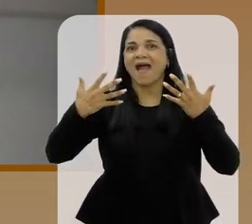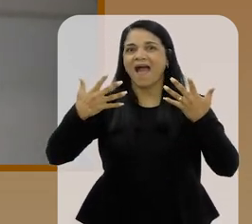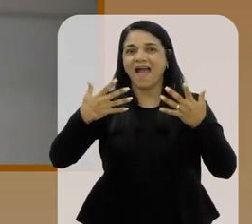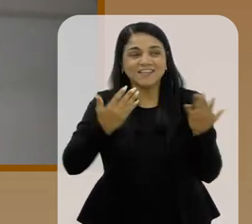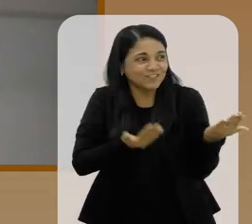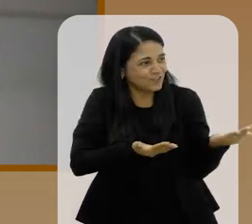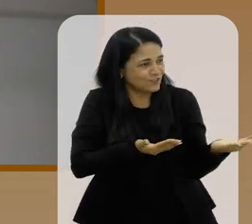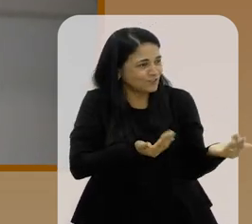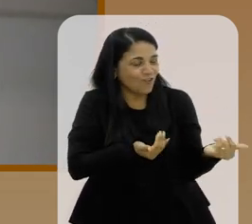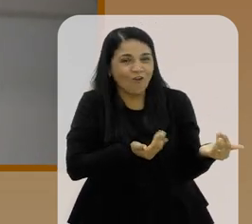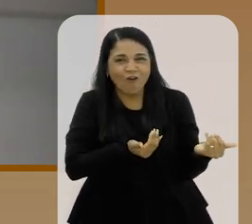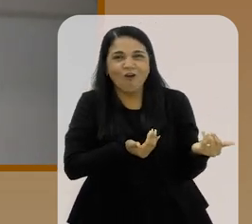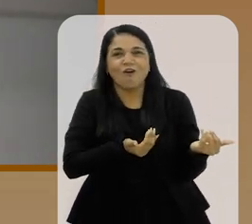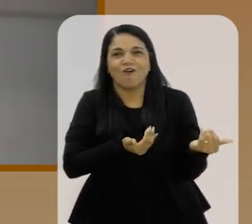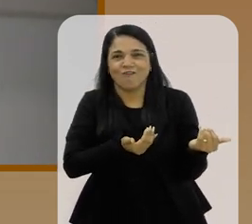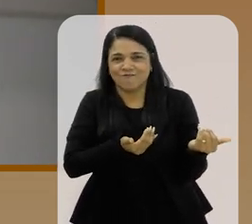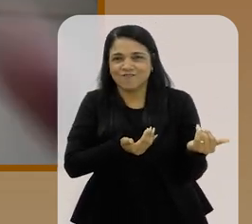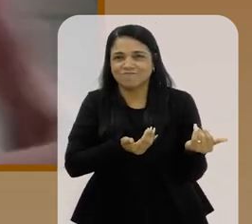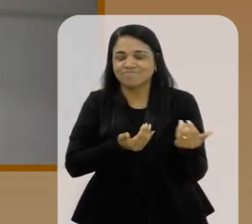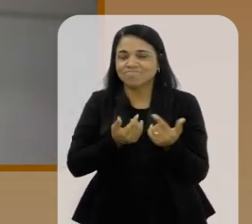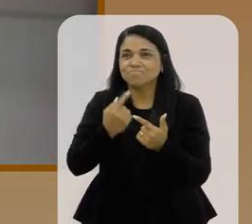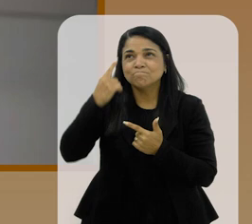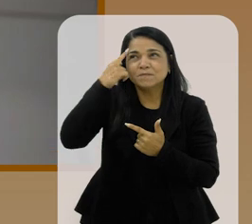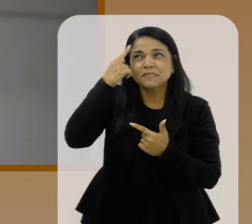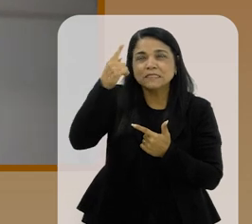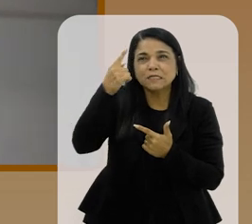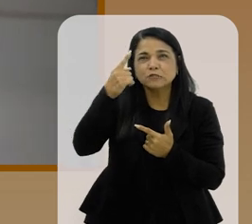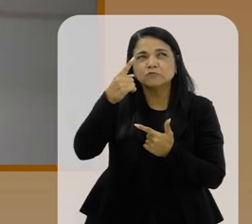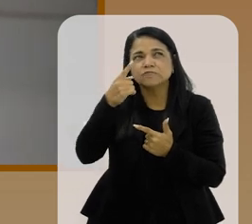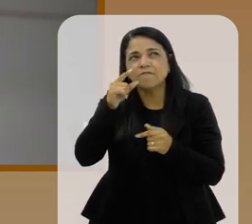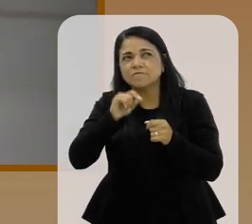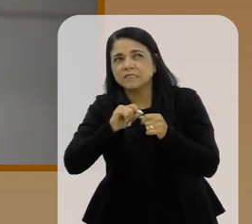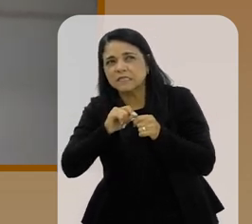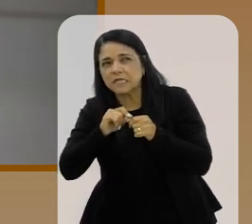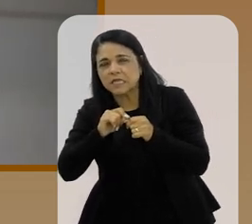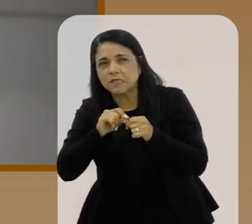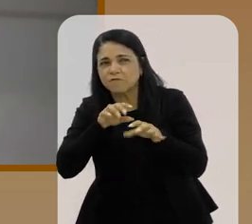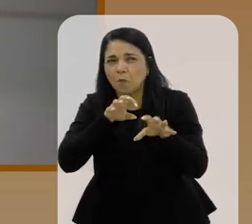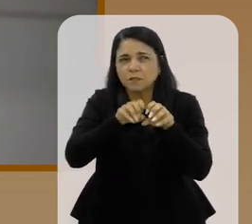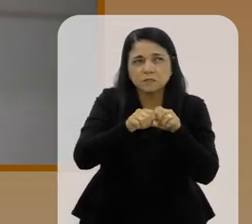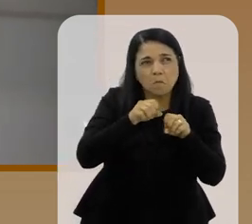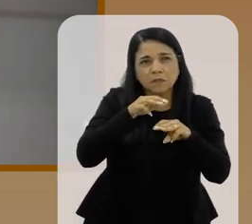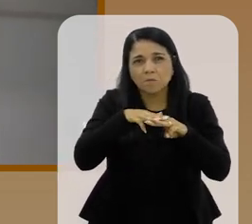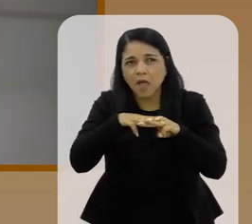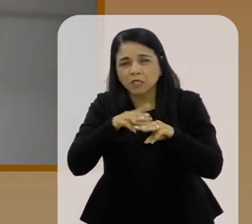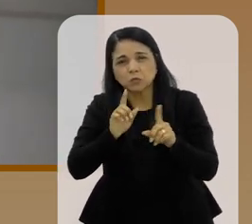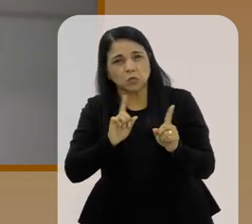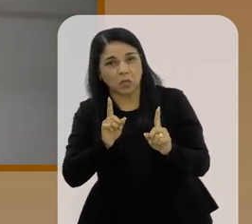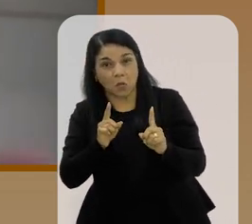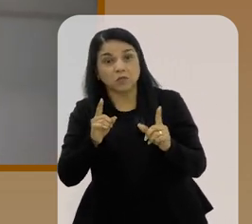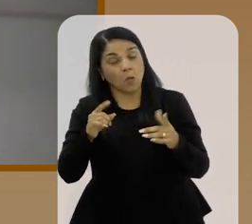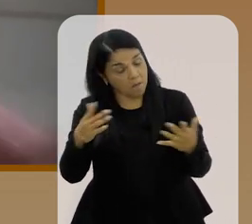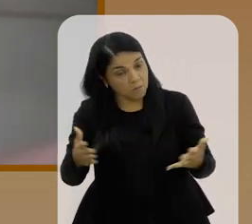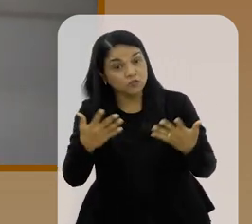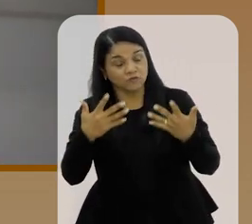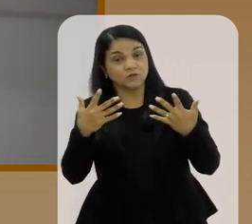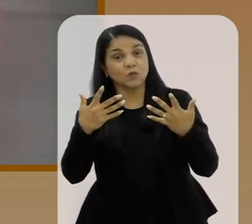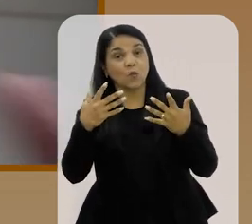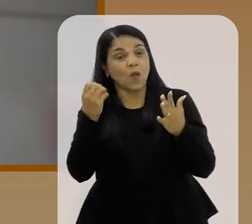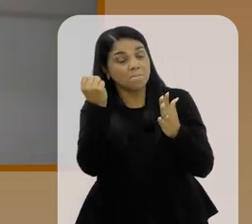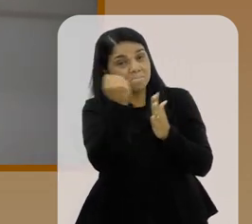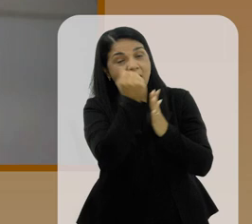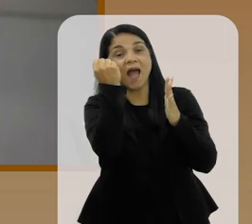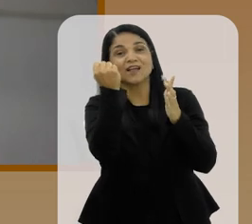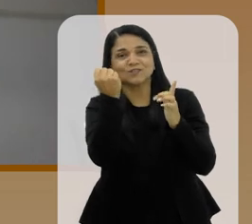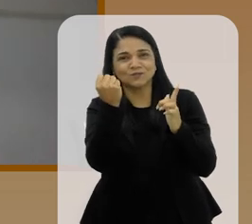motivação, às vezes, em jovens que estão nesse projeto pensando se vão fazer matemática ou não, e pode ser motivador. Então,